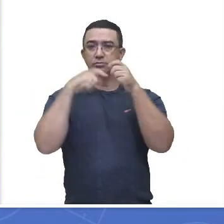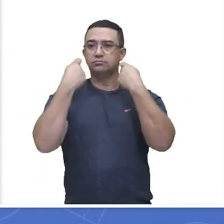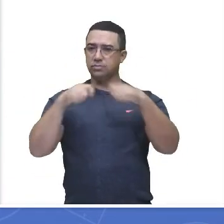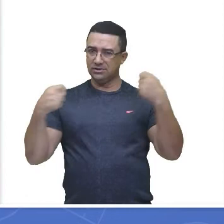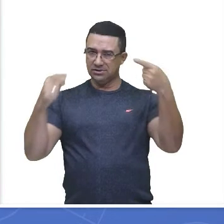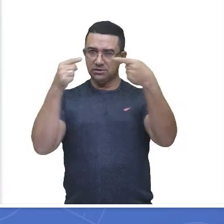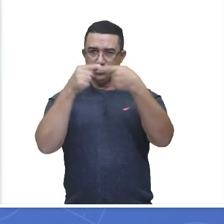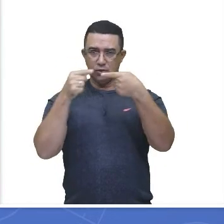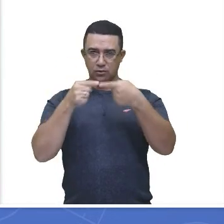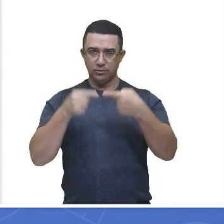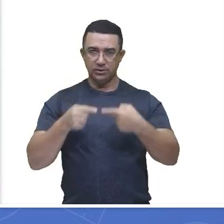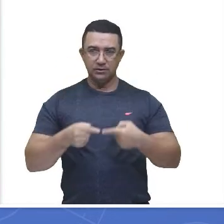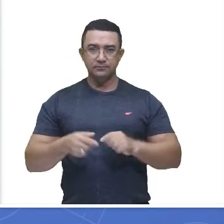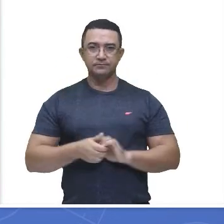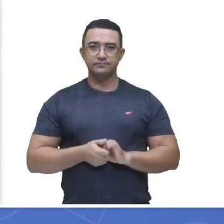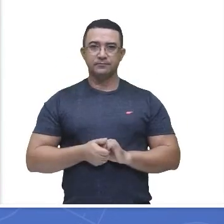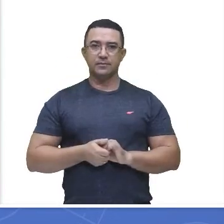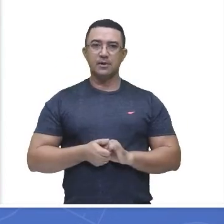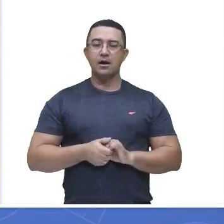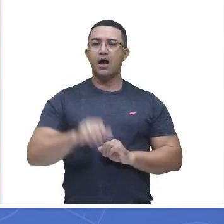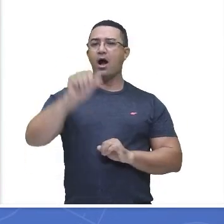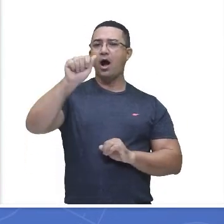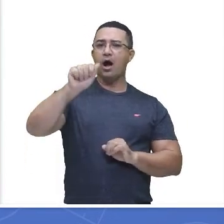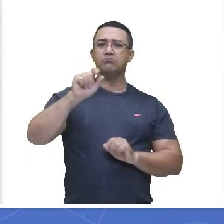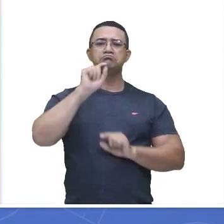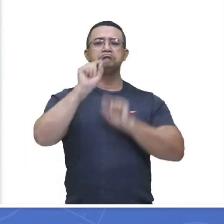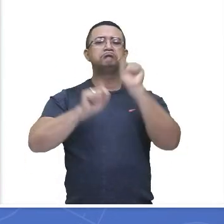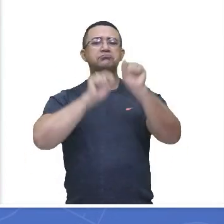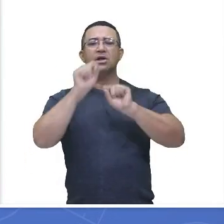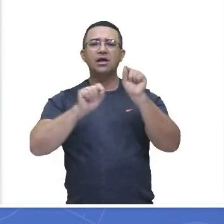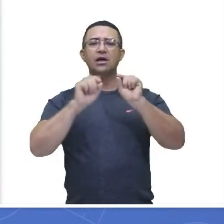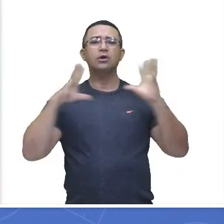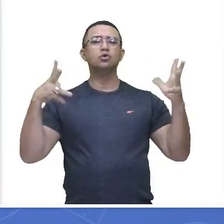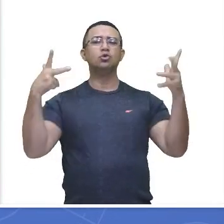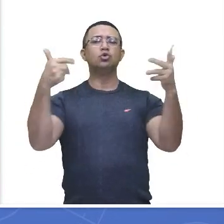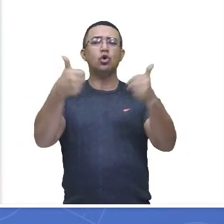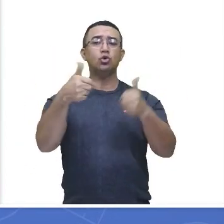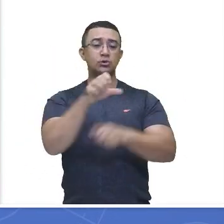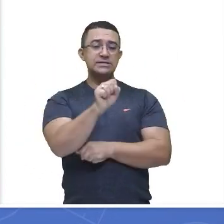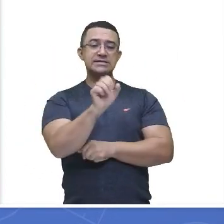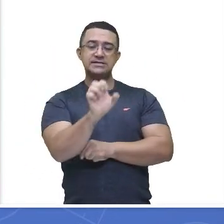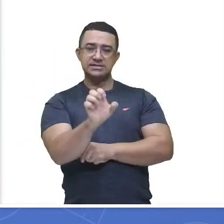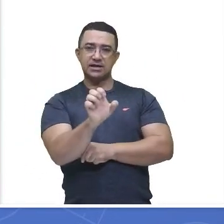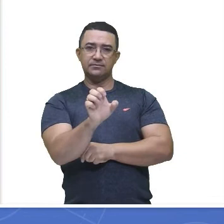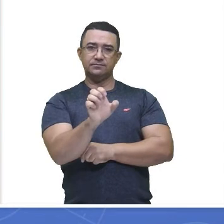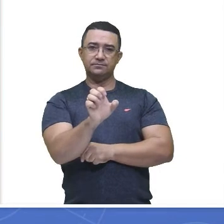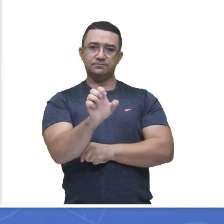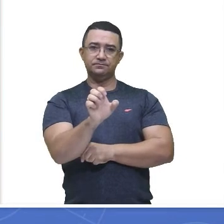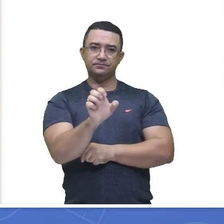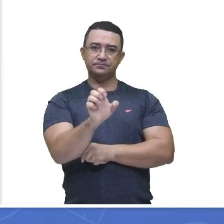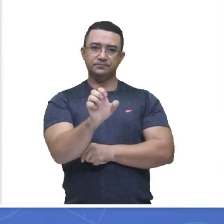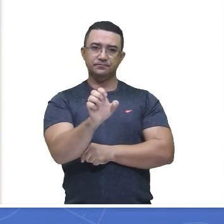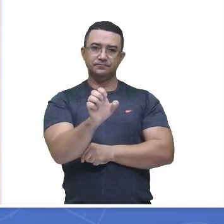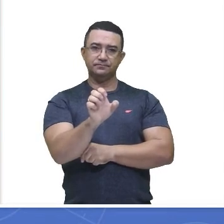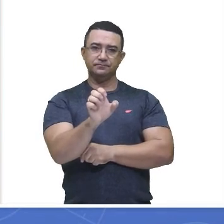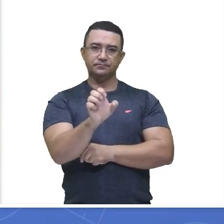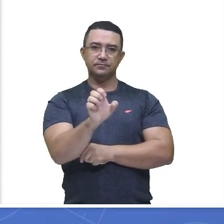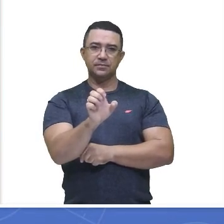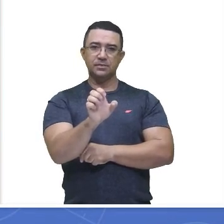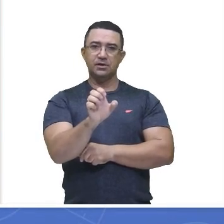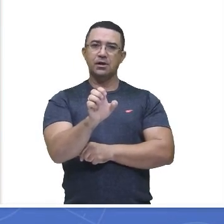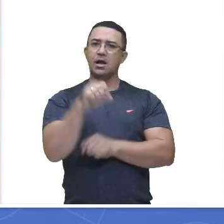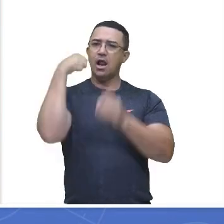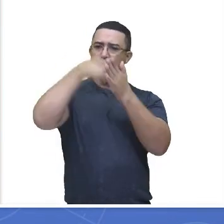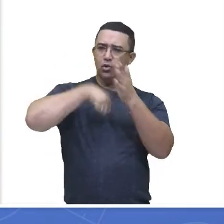bom? A letra A, que todos se, olha aí, eu já dei até mais ou menos a resposta dessa. Em la